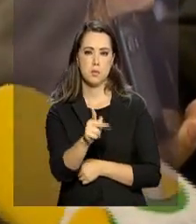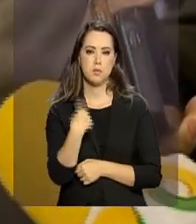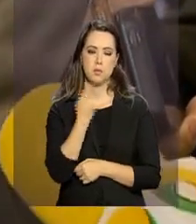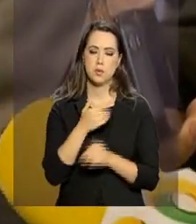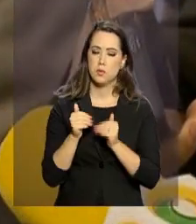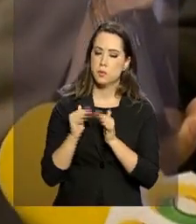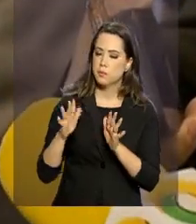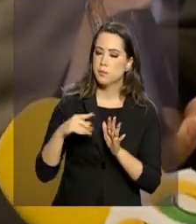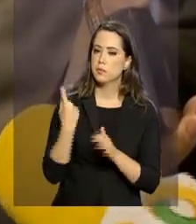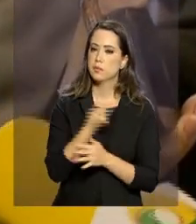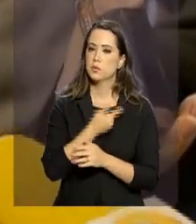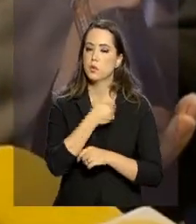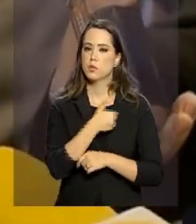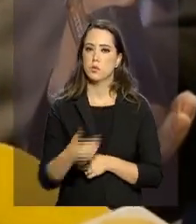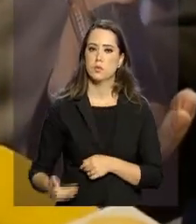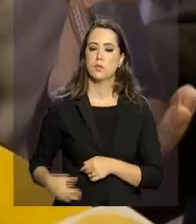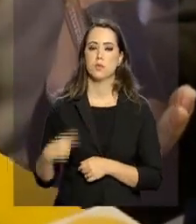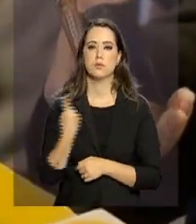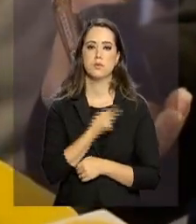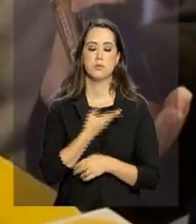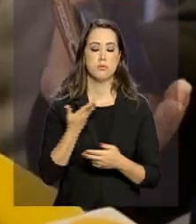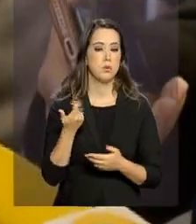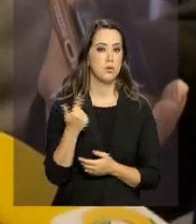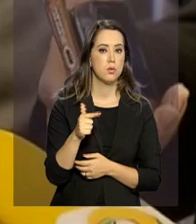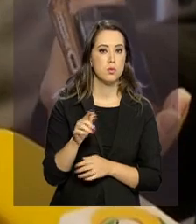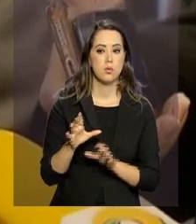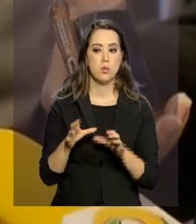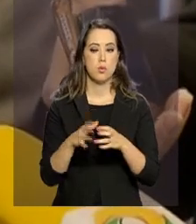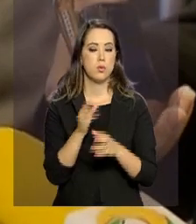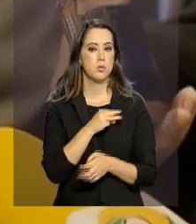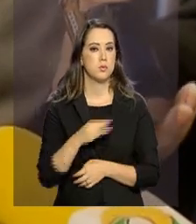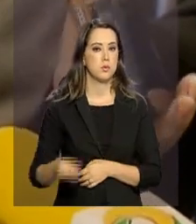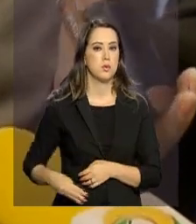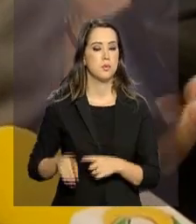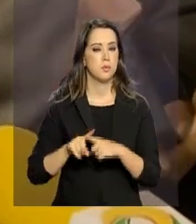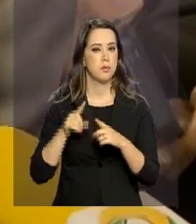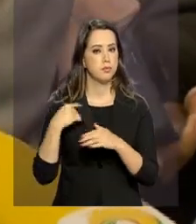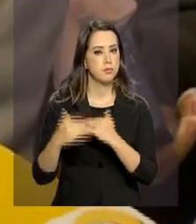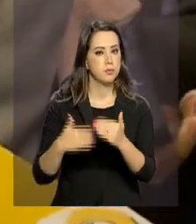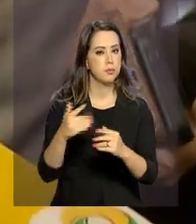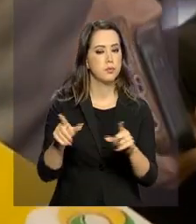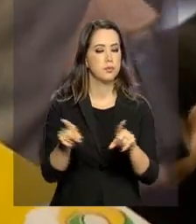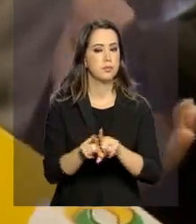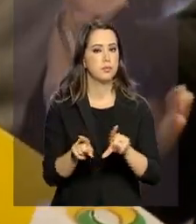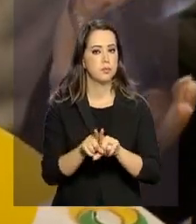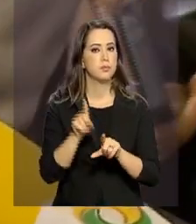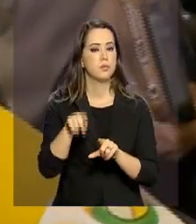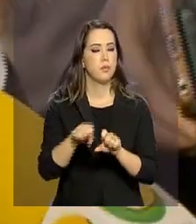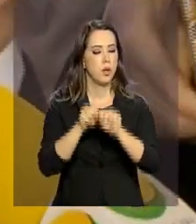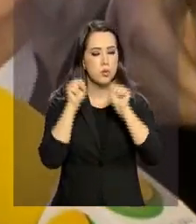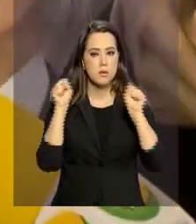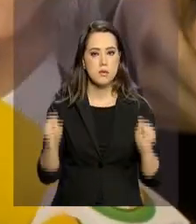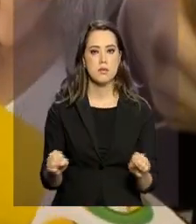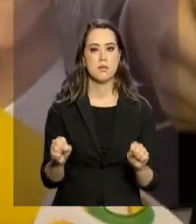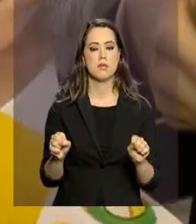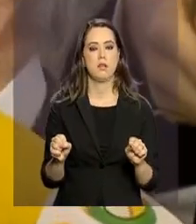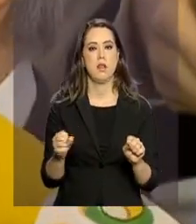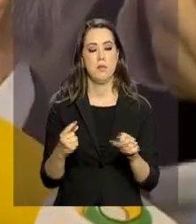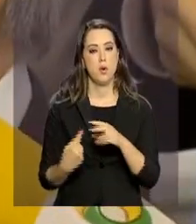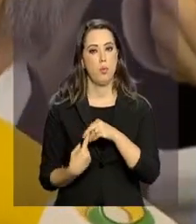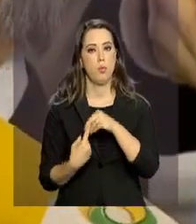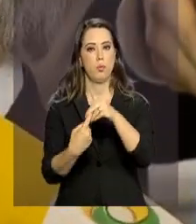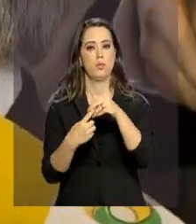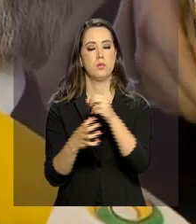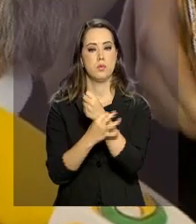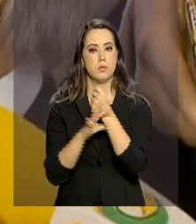nosso governo nós estabelecemos nosso governo não só o ministério mas em consequência do ministério também um sistema único de segurança para todo o